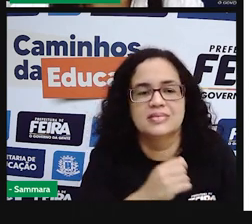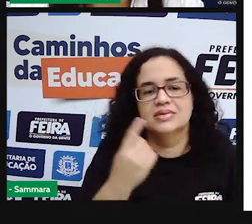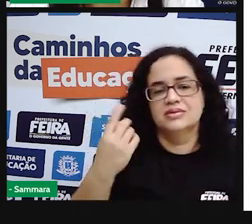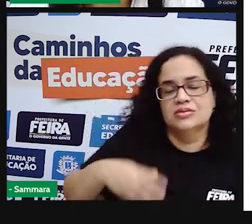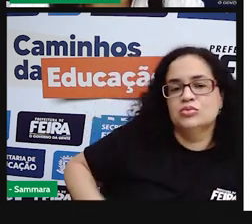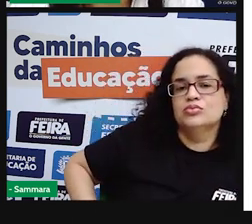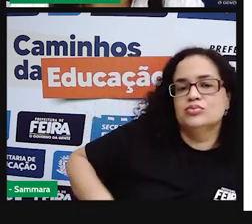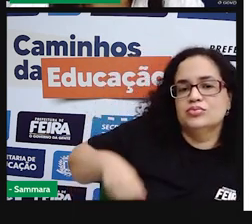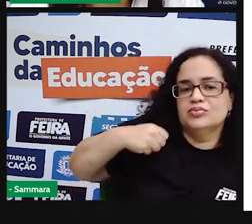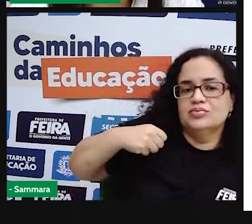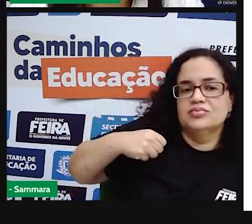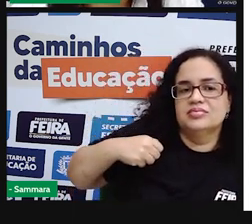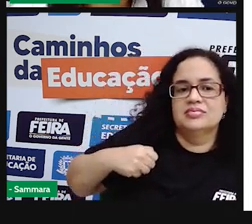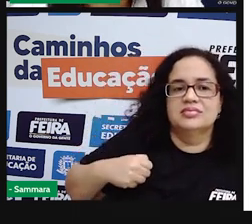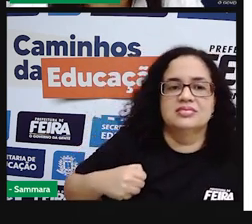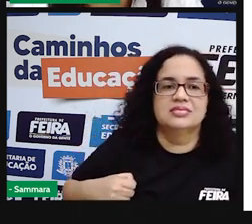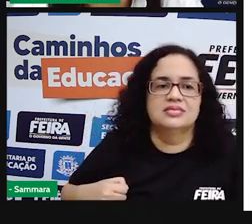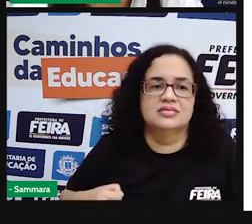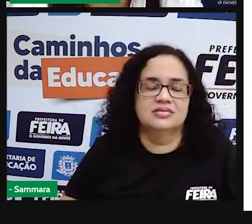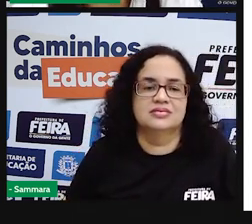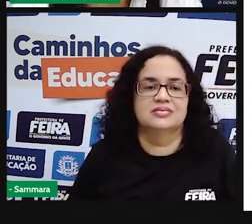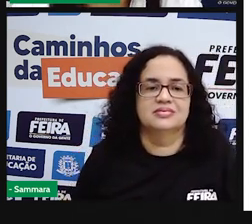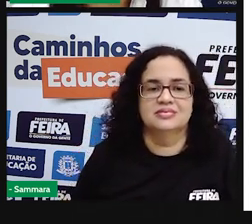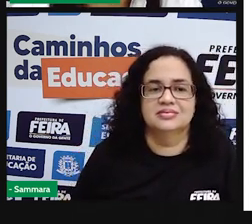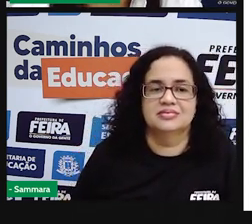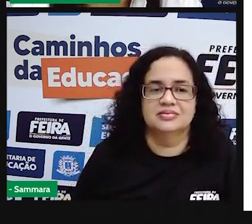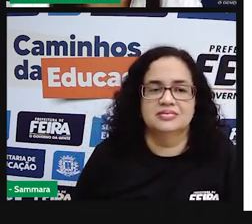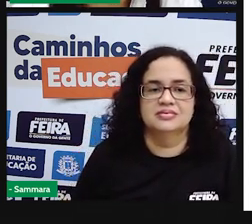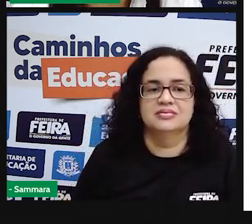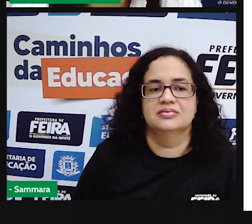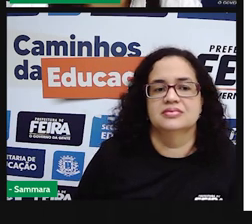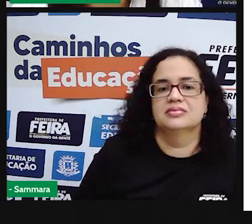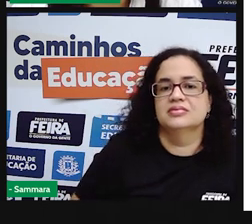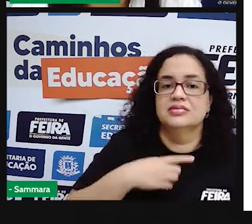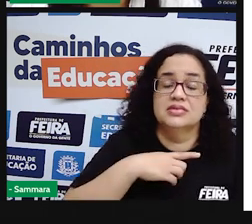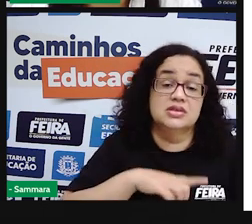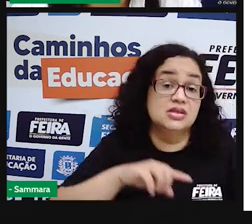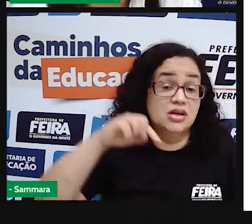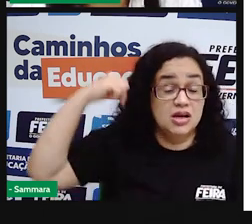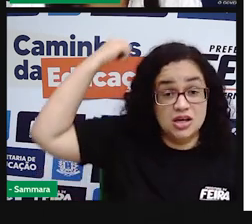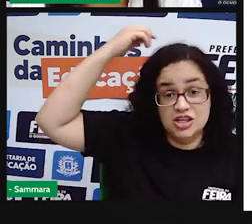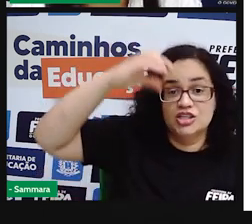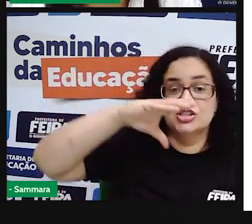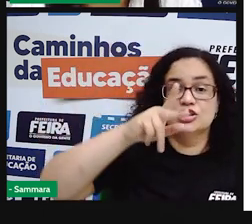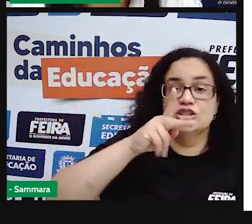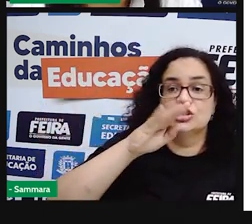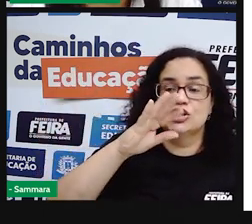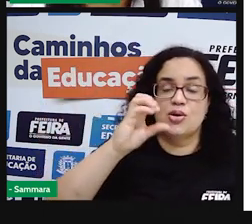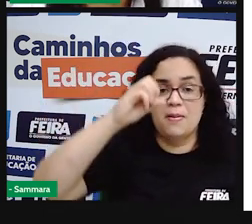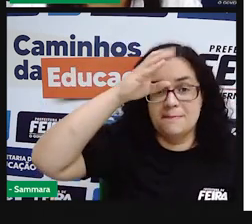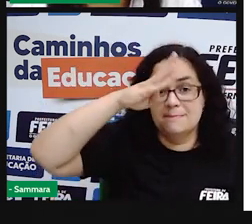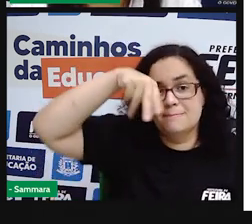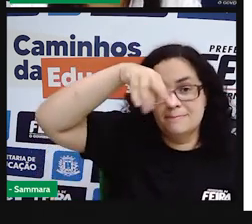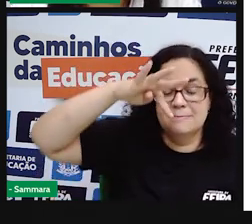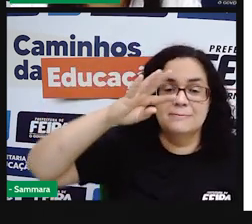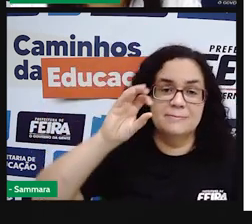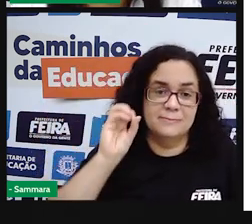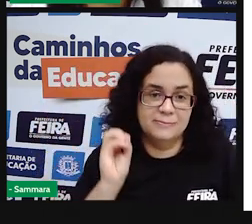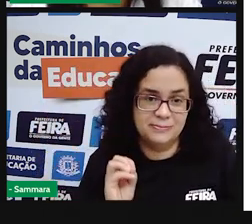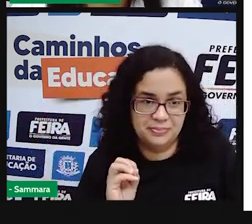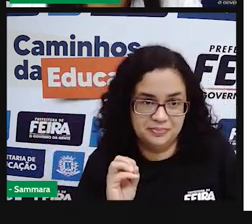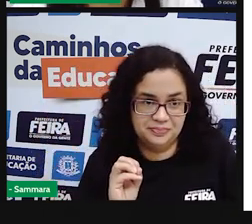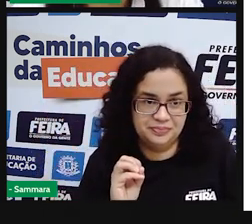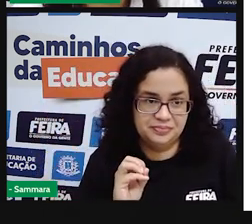poço. Ai! E Chico Bento, né, ri. Hehe, aqui na vila tem